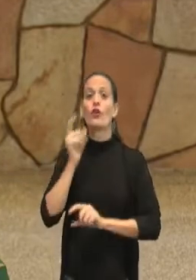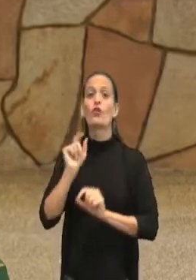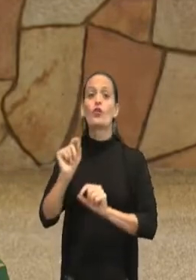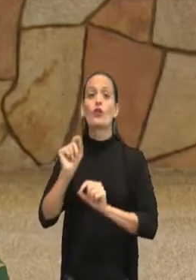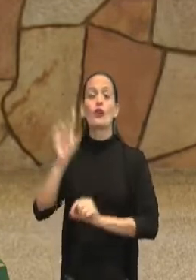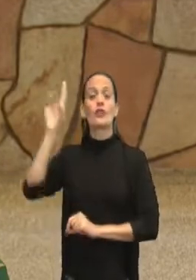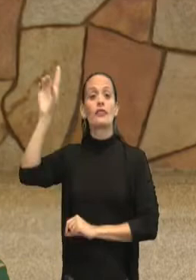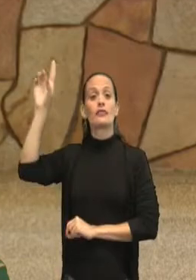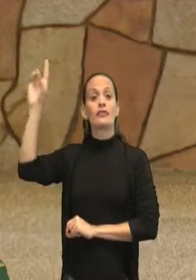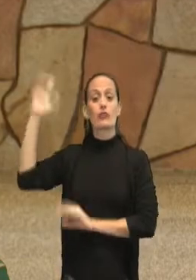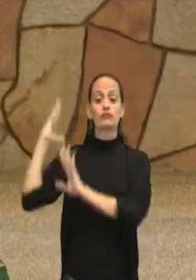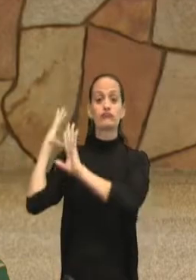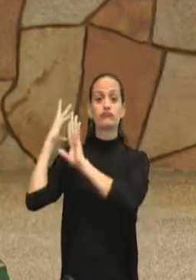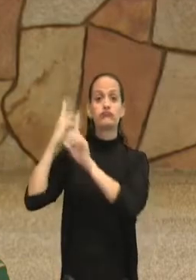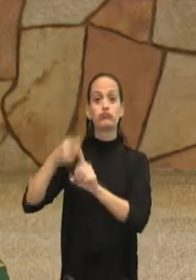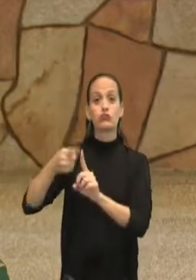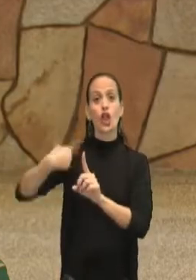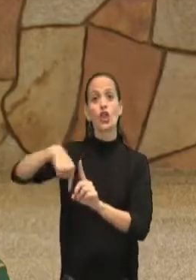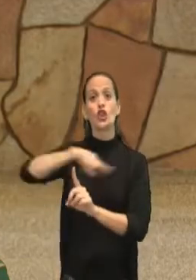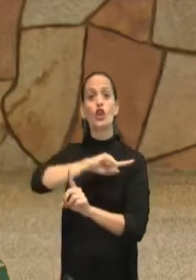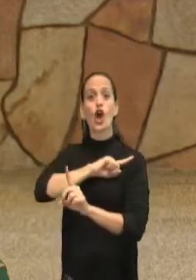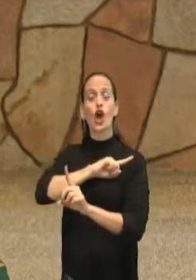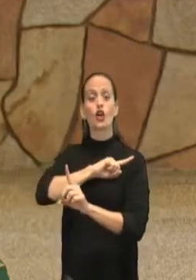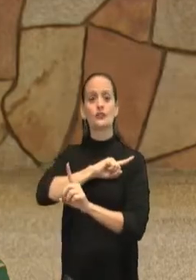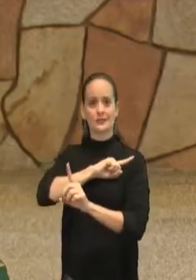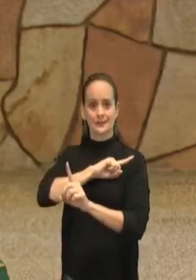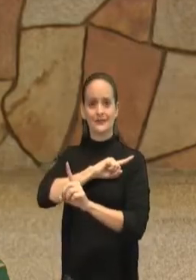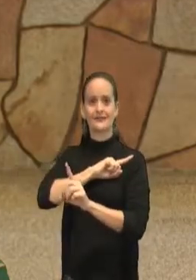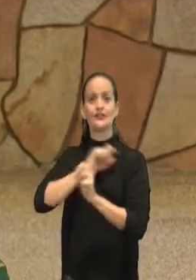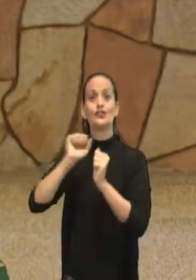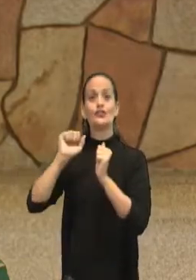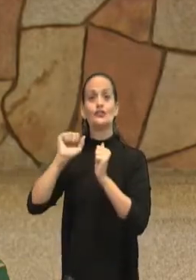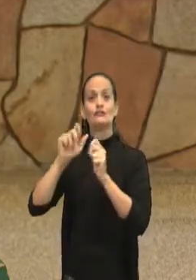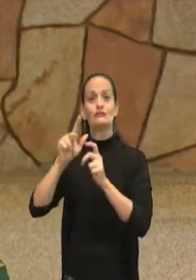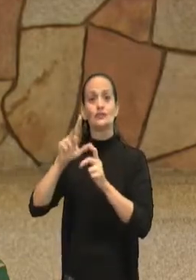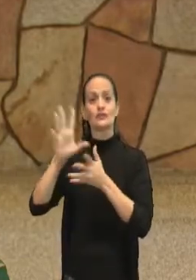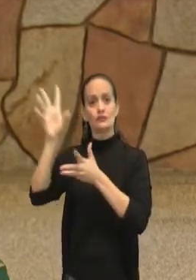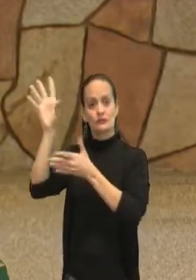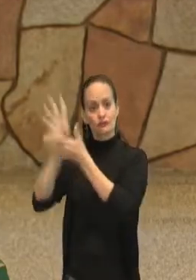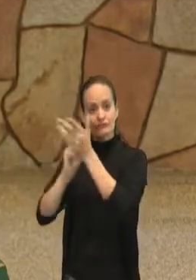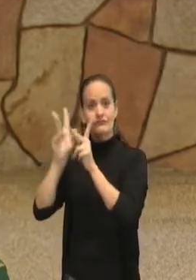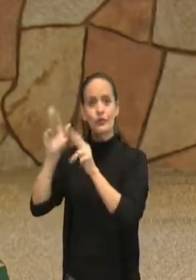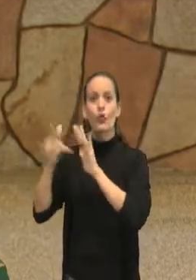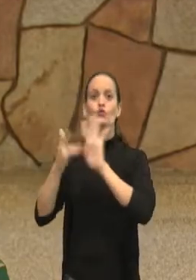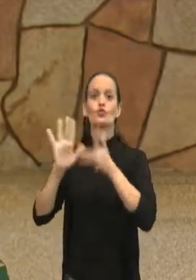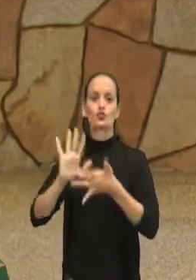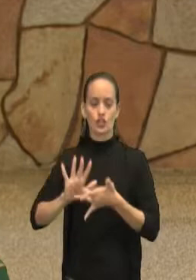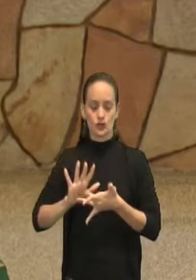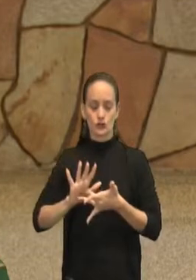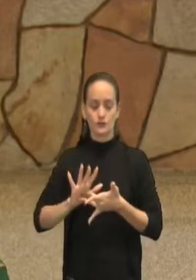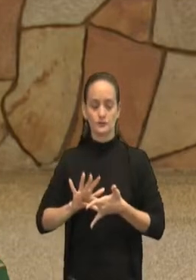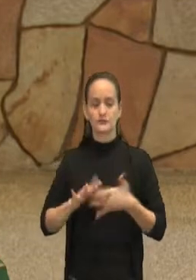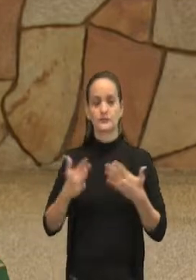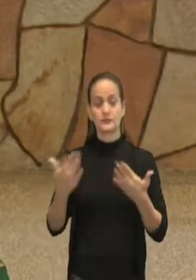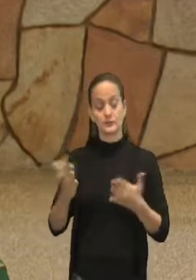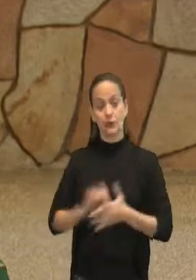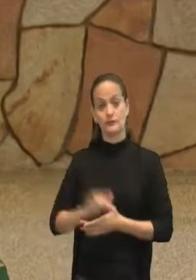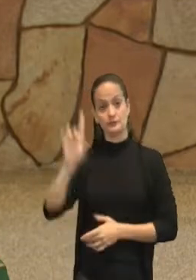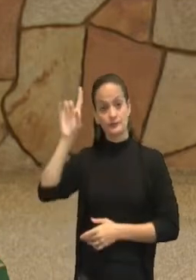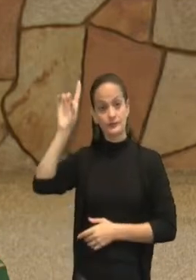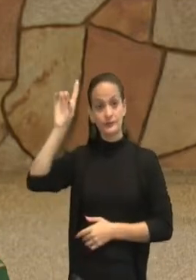Ele, para a adoção de filhos por meio de Jesus Cristo. Percebam então, irmãos, que